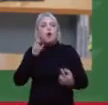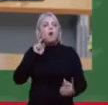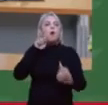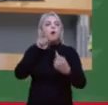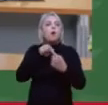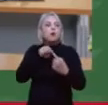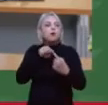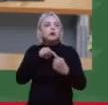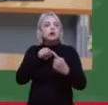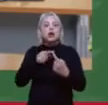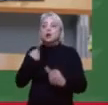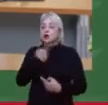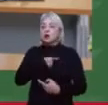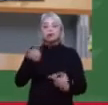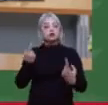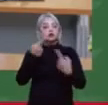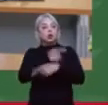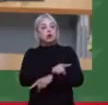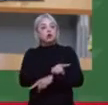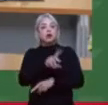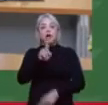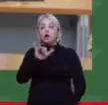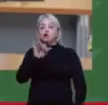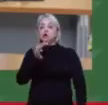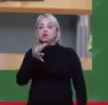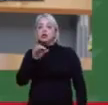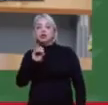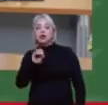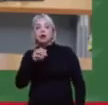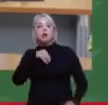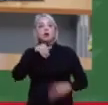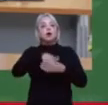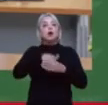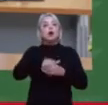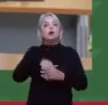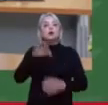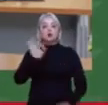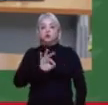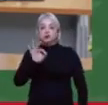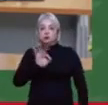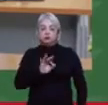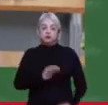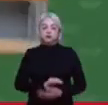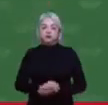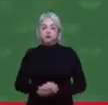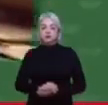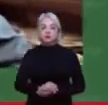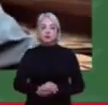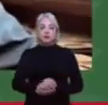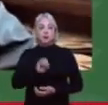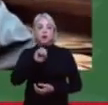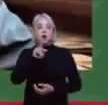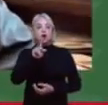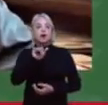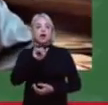de nós sermos contrários ao distritão e querermos o voto proporcional. Odair Cunha.